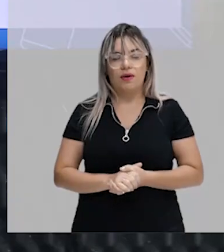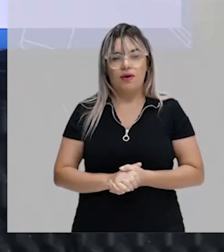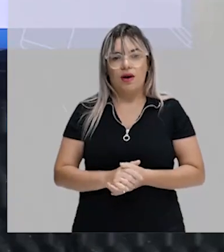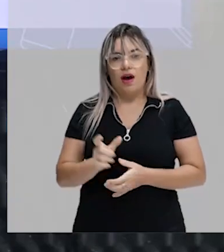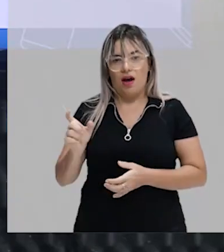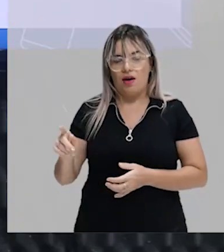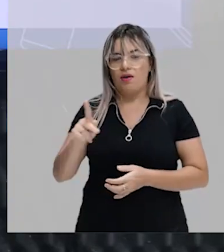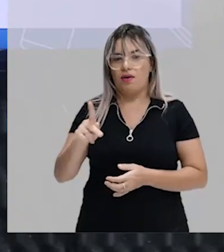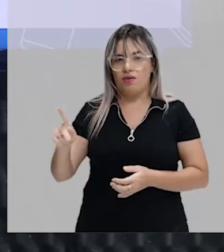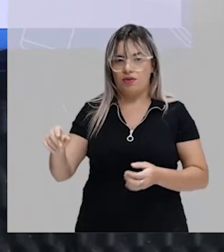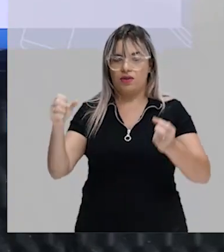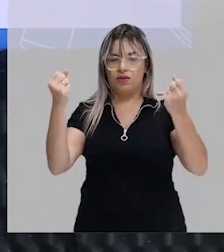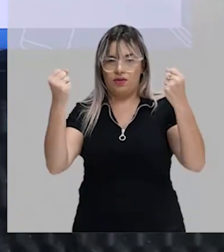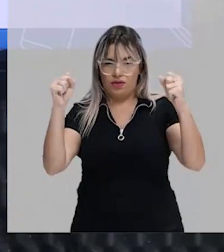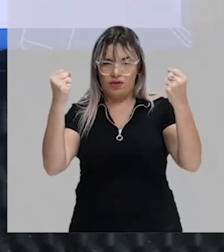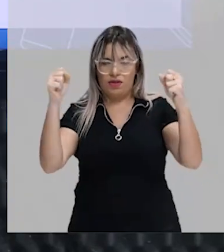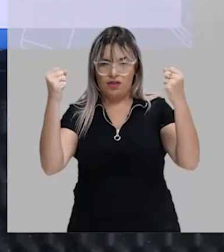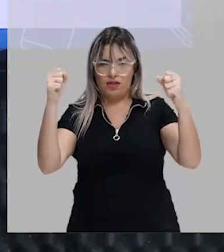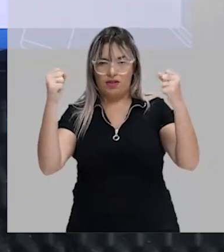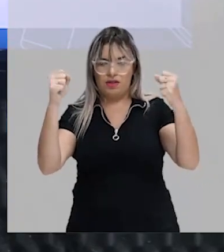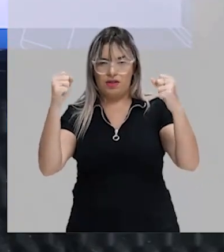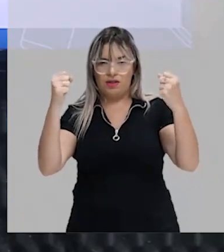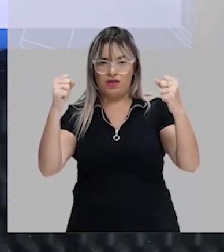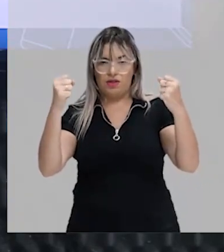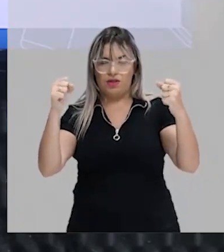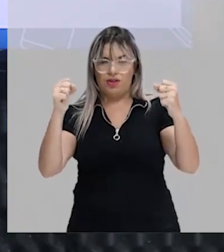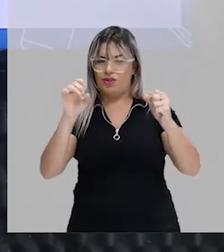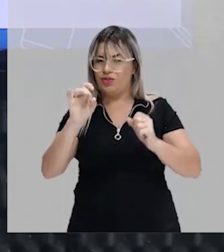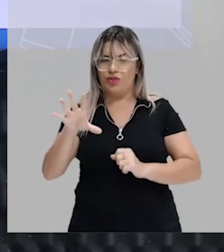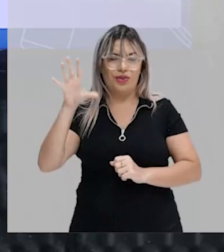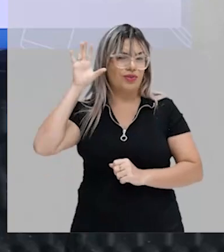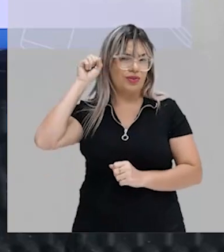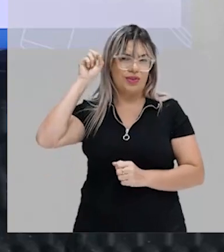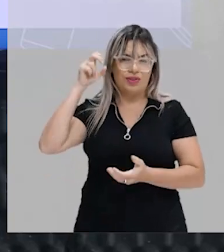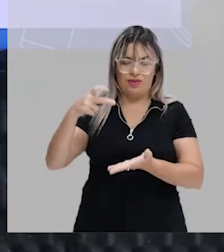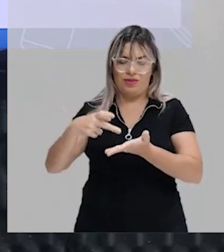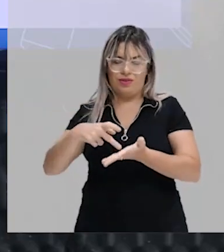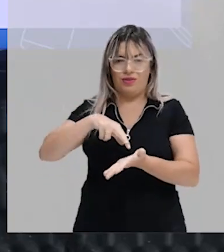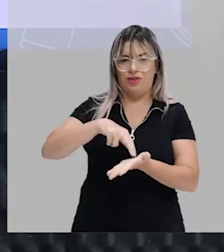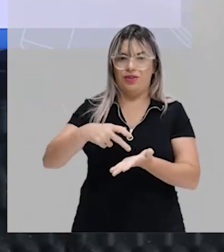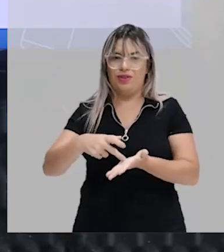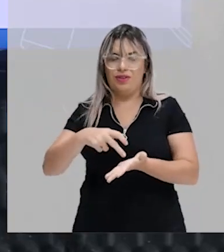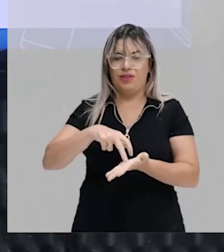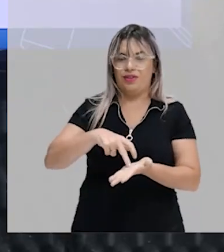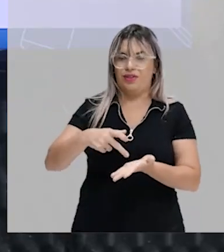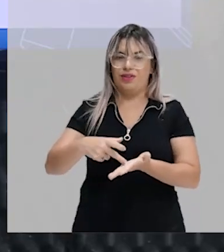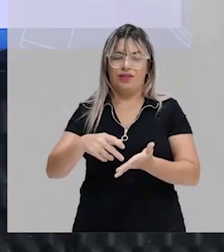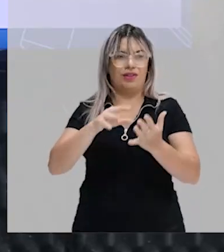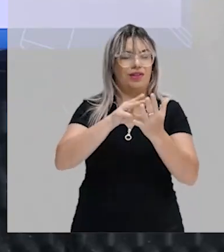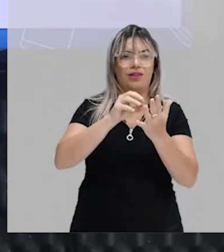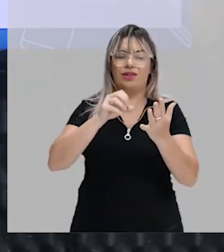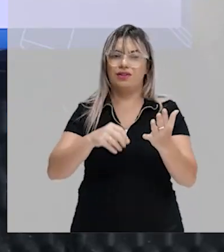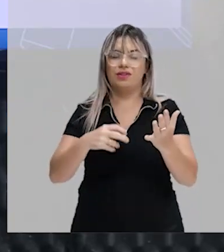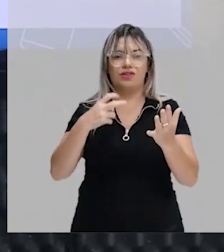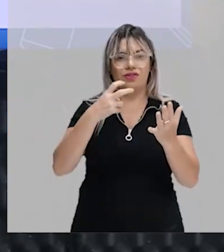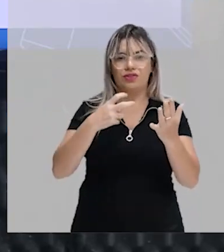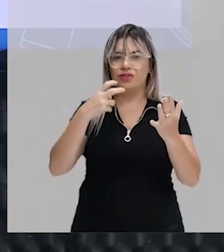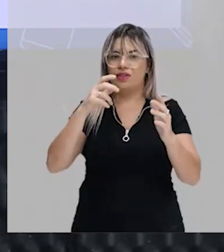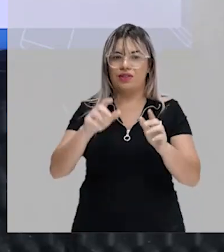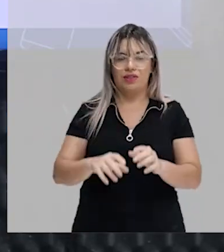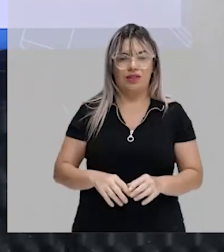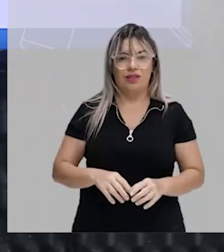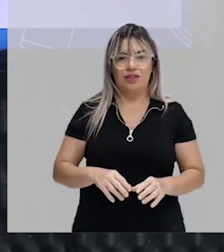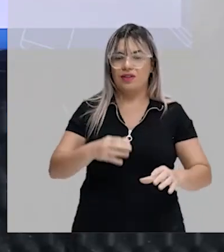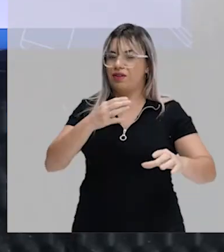tenho que, querendo ou não, eu já sei cantar um pedacinho de uma. Por quê? Porque você viu, eu não vivo fora de